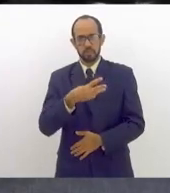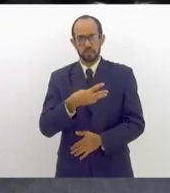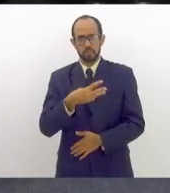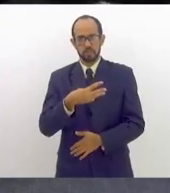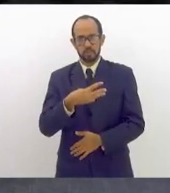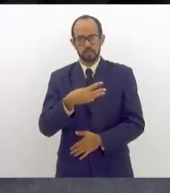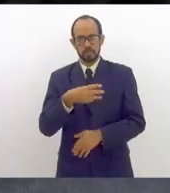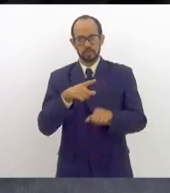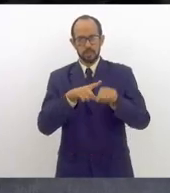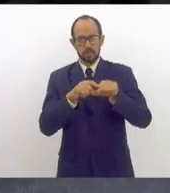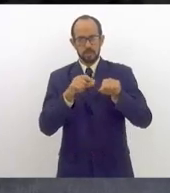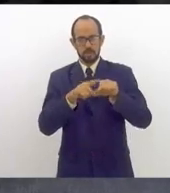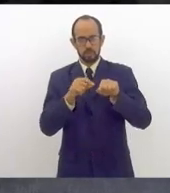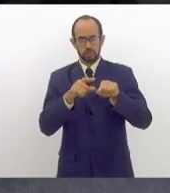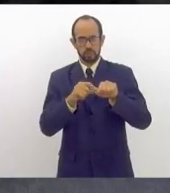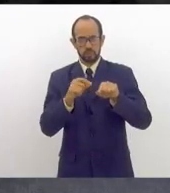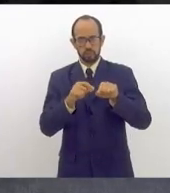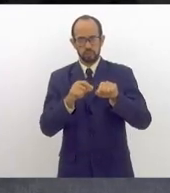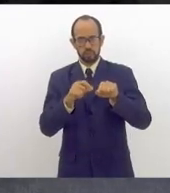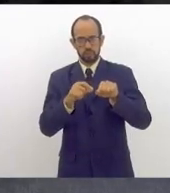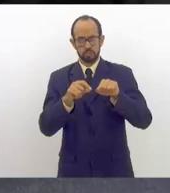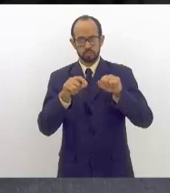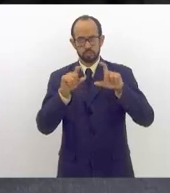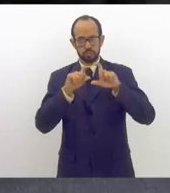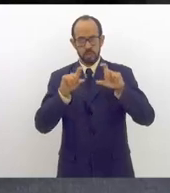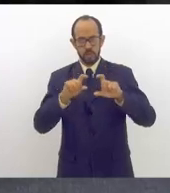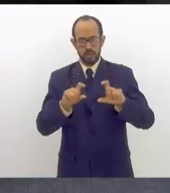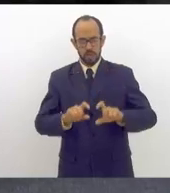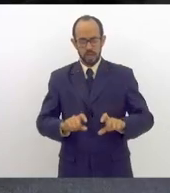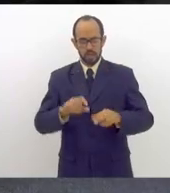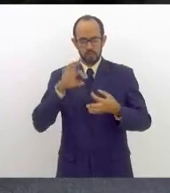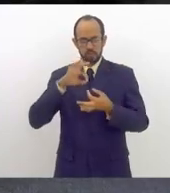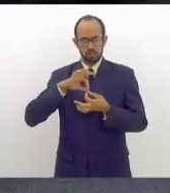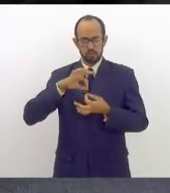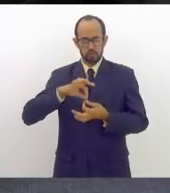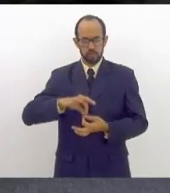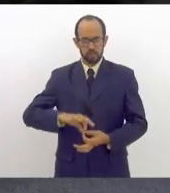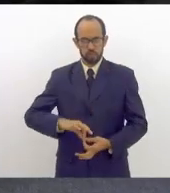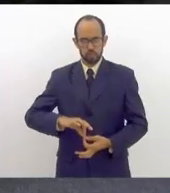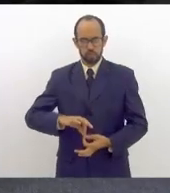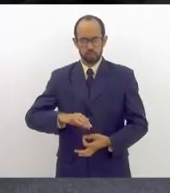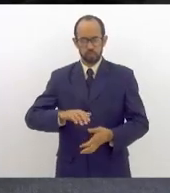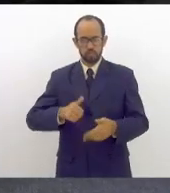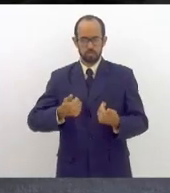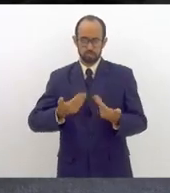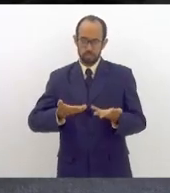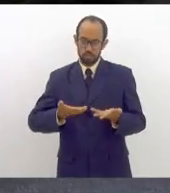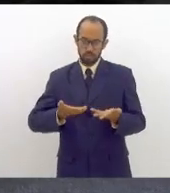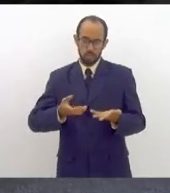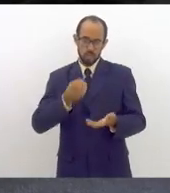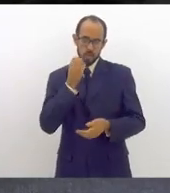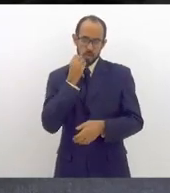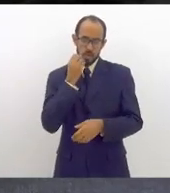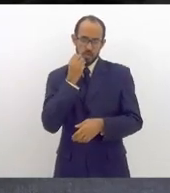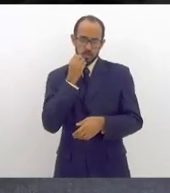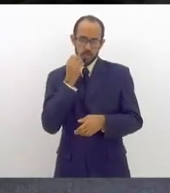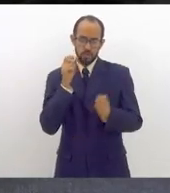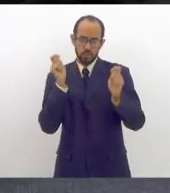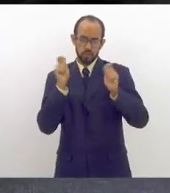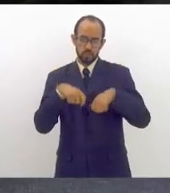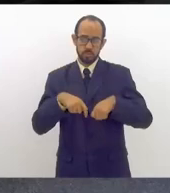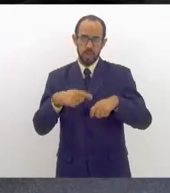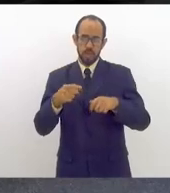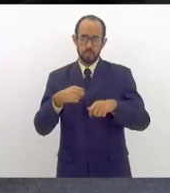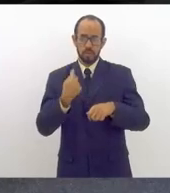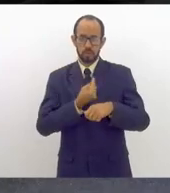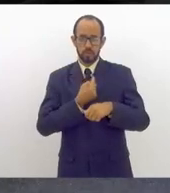153 artigos, parágrafos e incisos. E, evidentemente, nós não temos condição